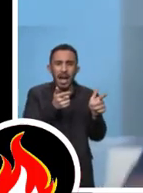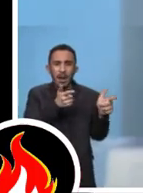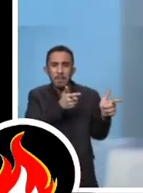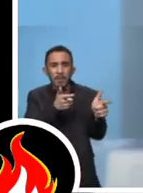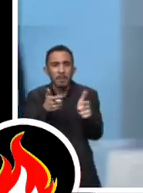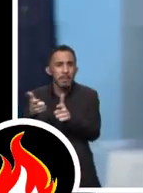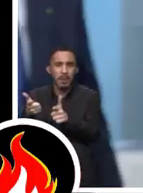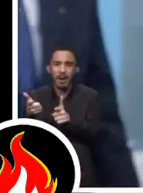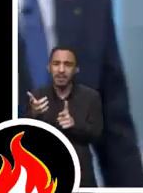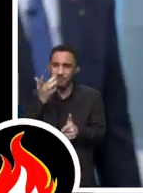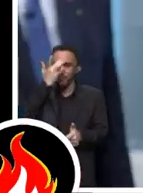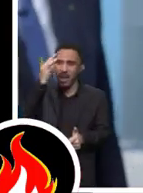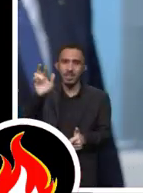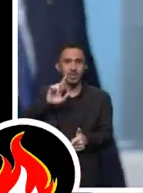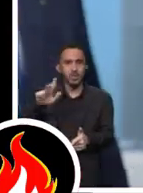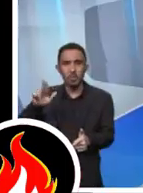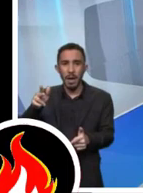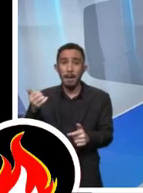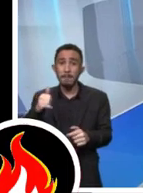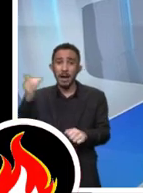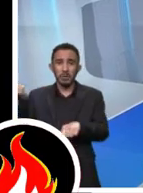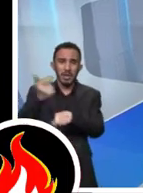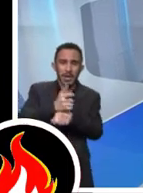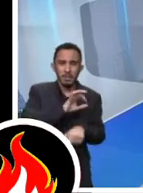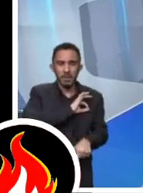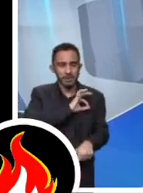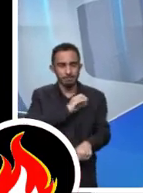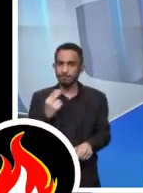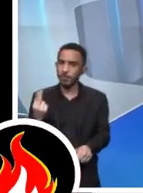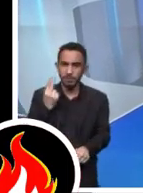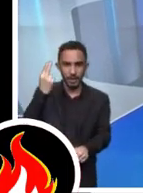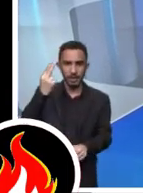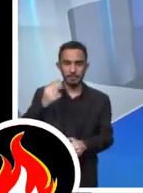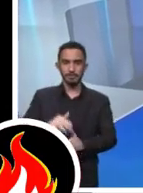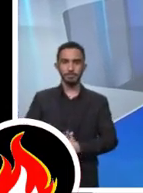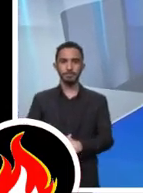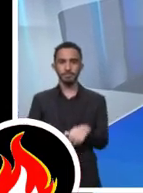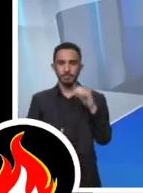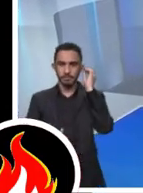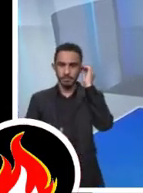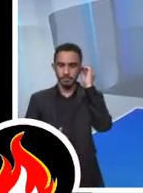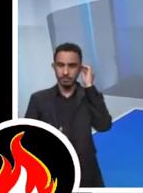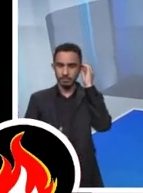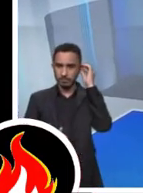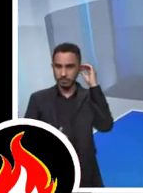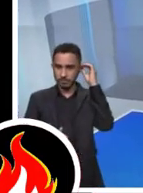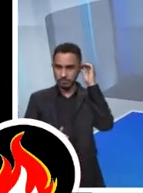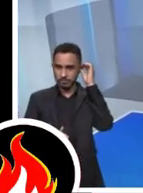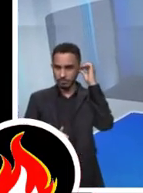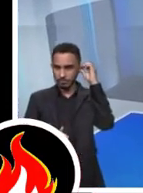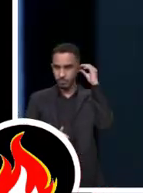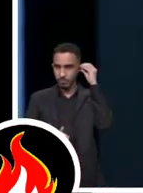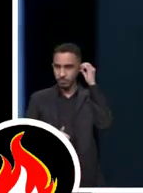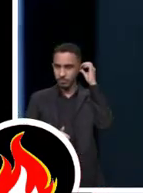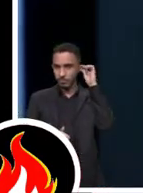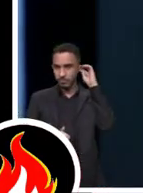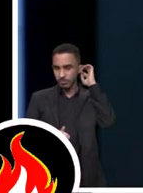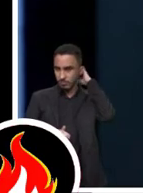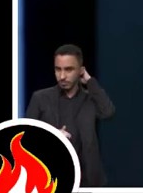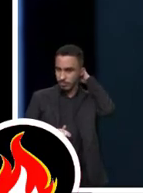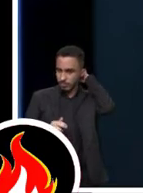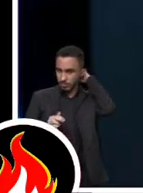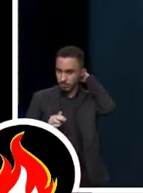Arsenal mais competente do que a polícia não Vote no assunto no gesso ele tem um parceiro de